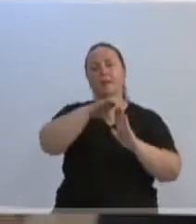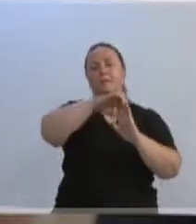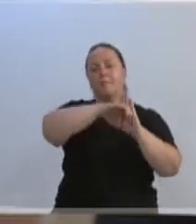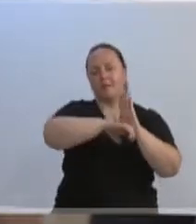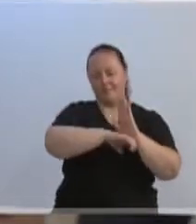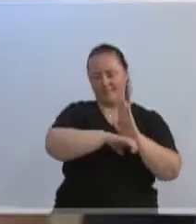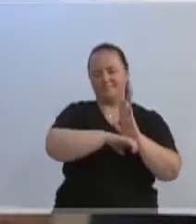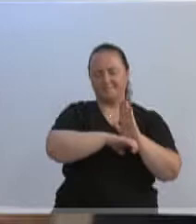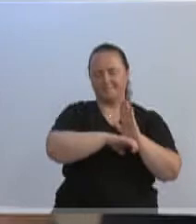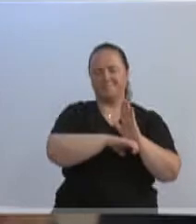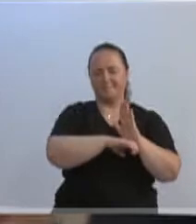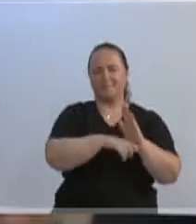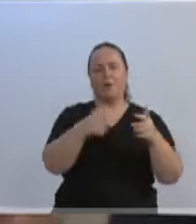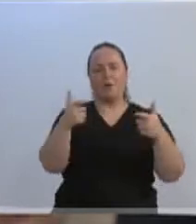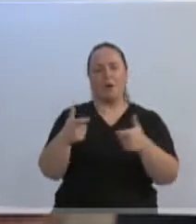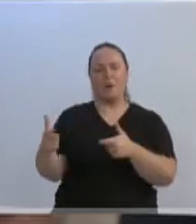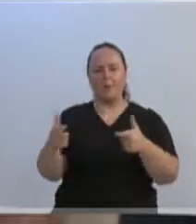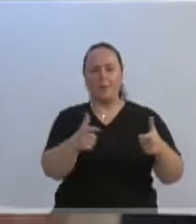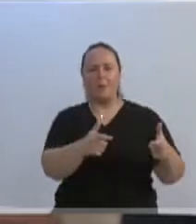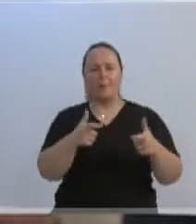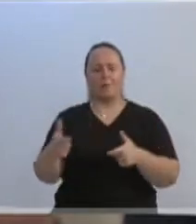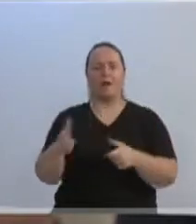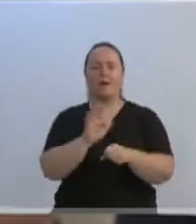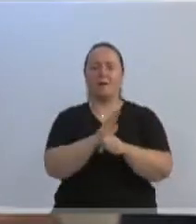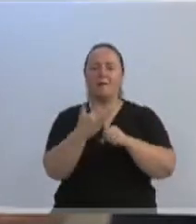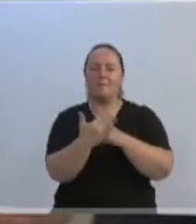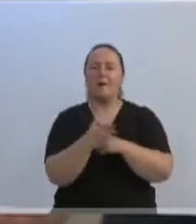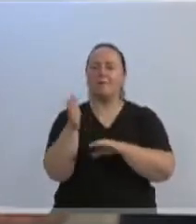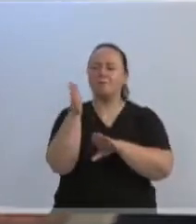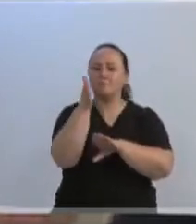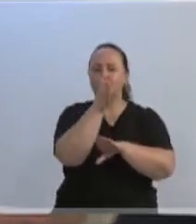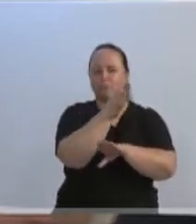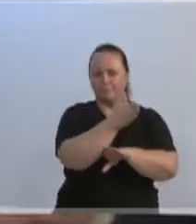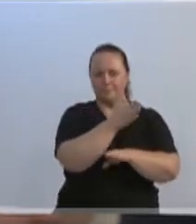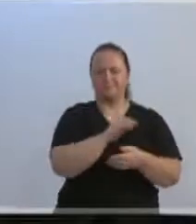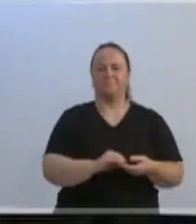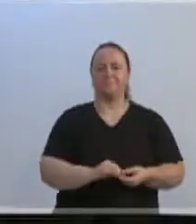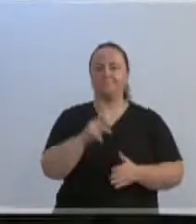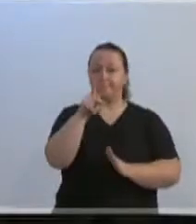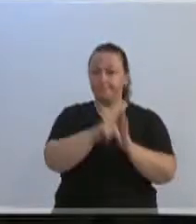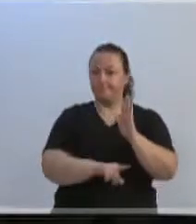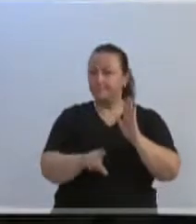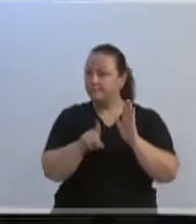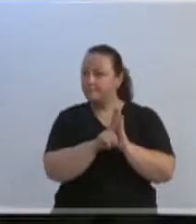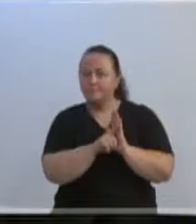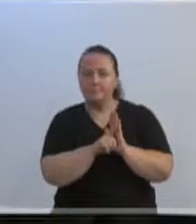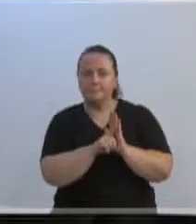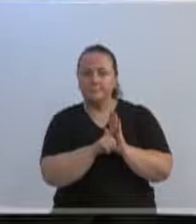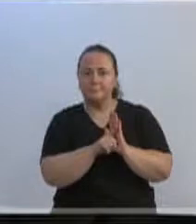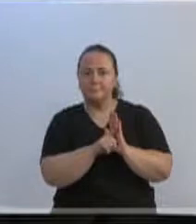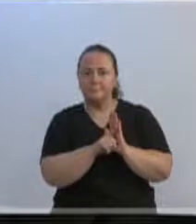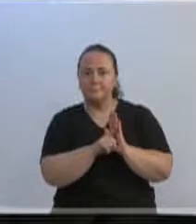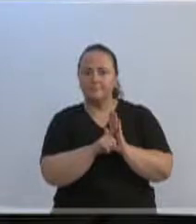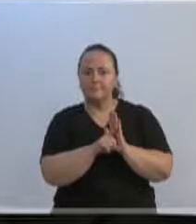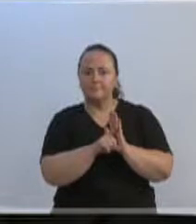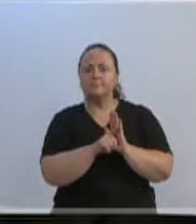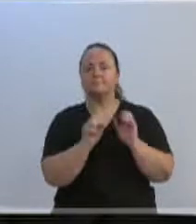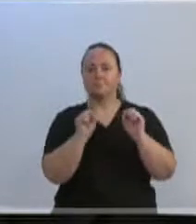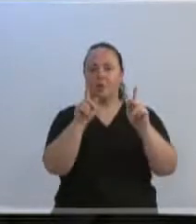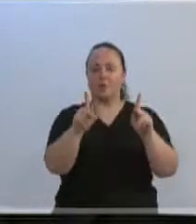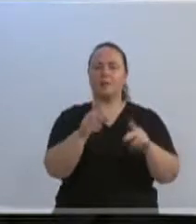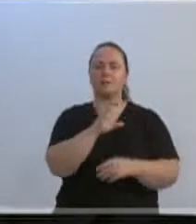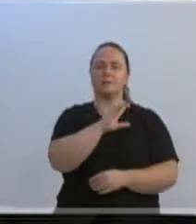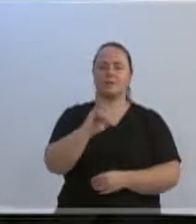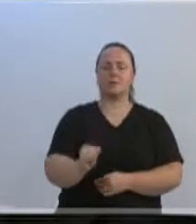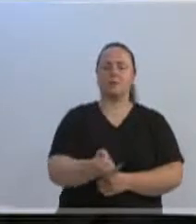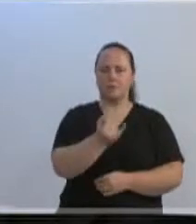nas nossas que está acontecendo na nossa cidade projeto de lei vereador ao que a ccj